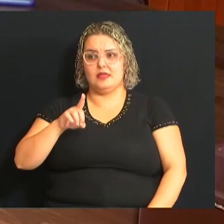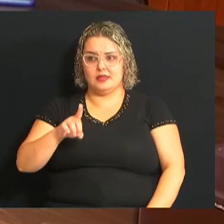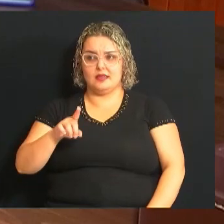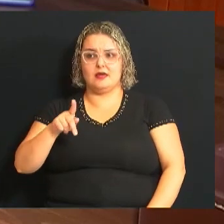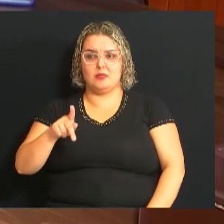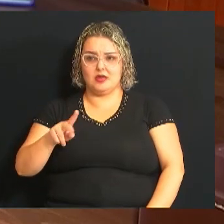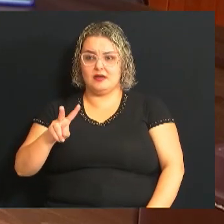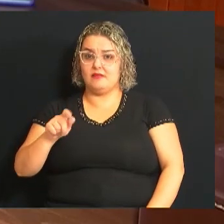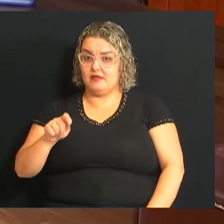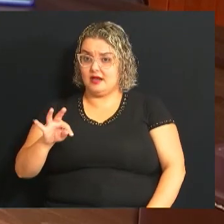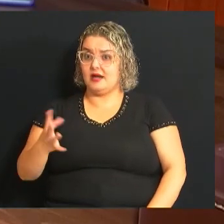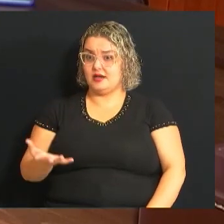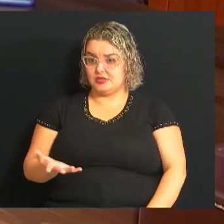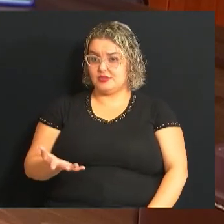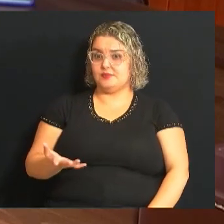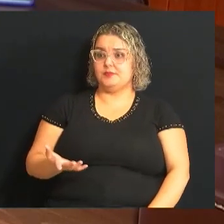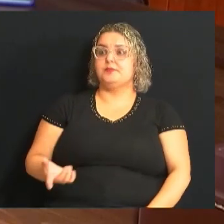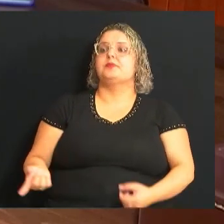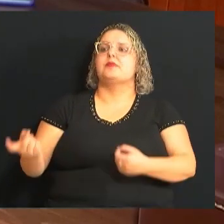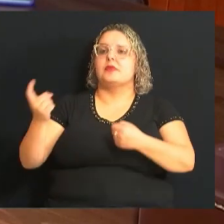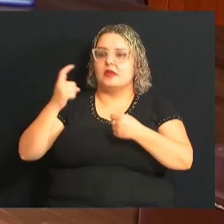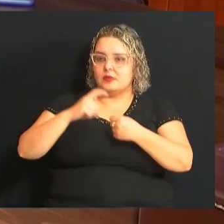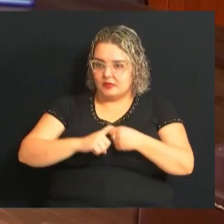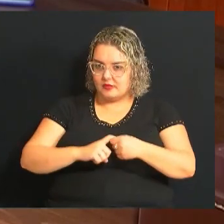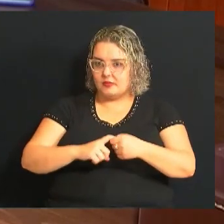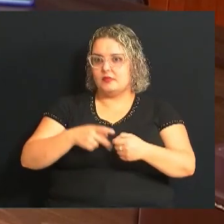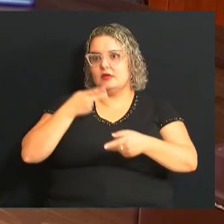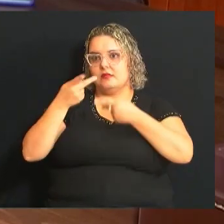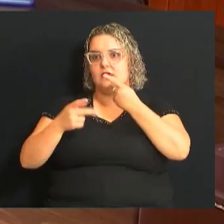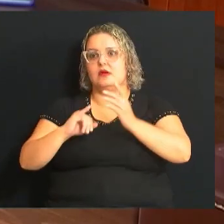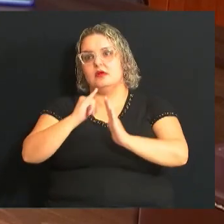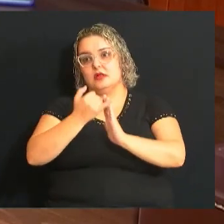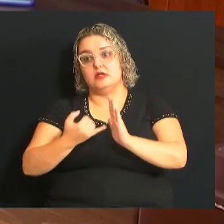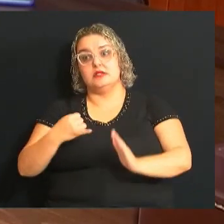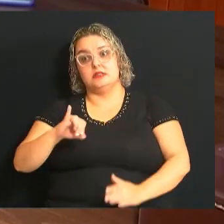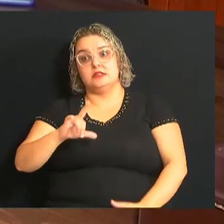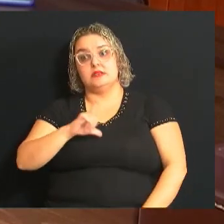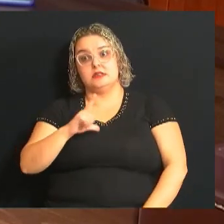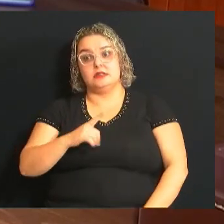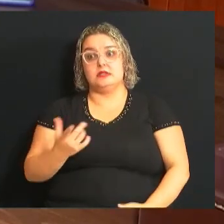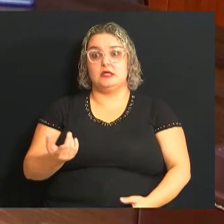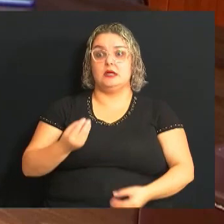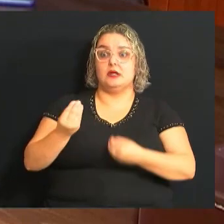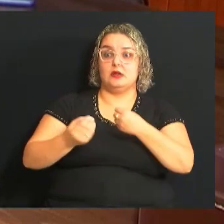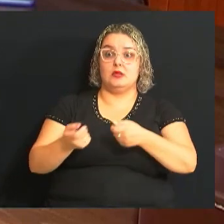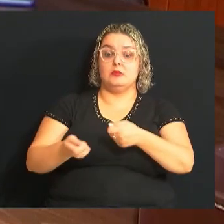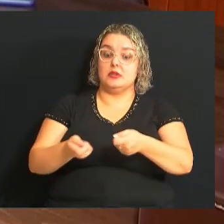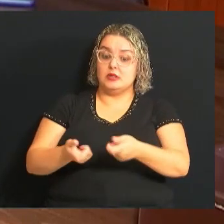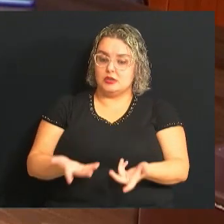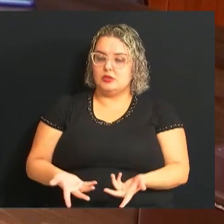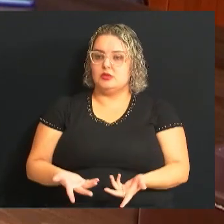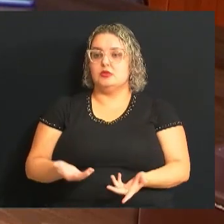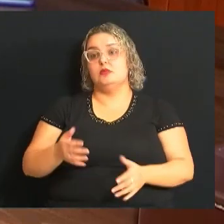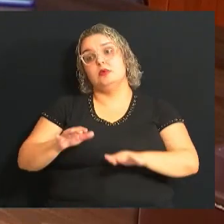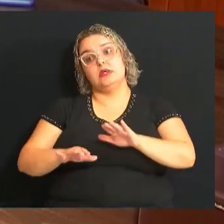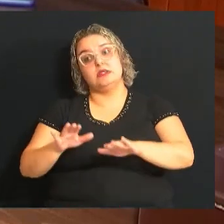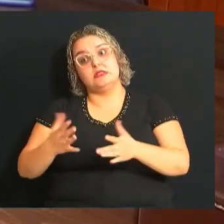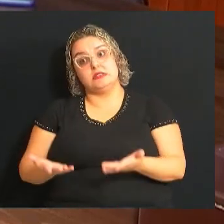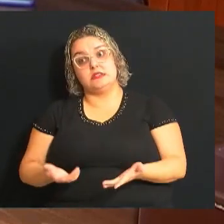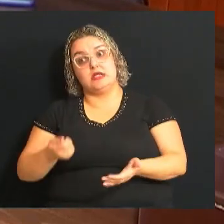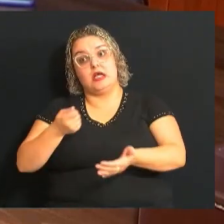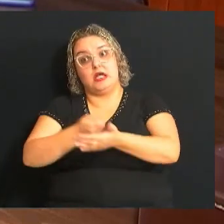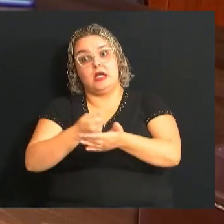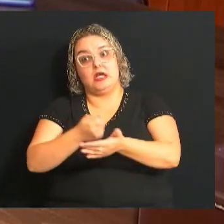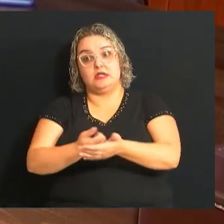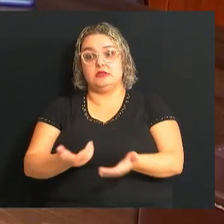para voltar aqui e falar também desses impostos aí, se tem como a gente economizar ou talvez garantir aí que não